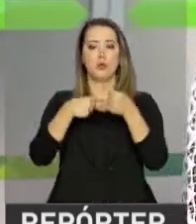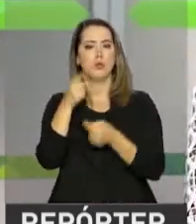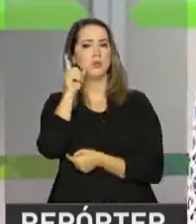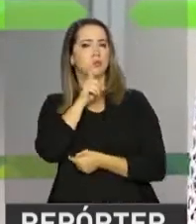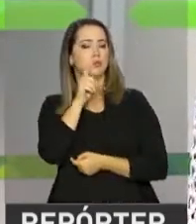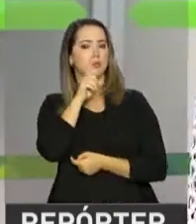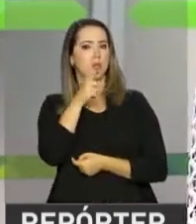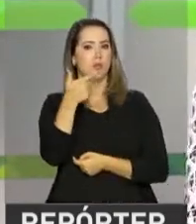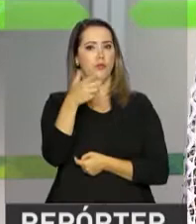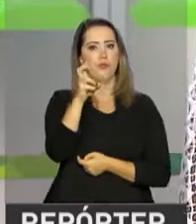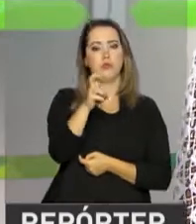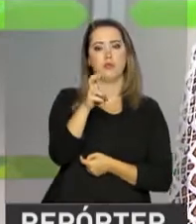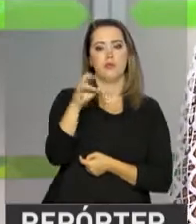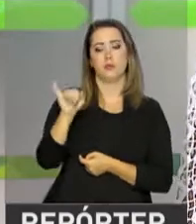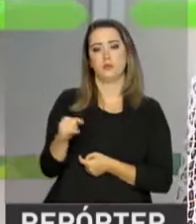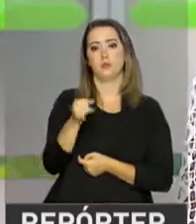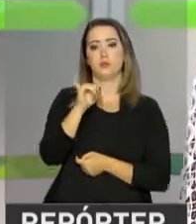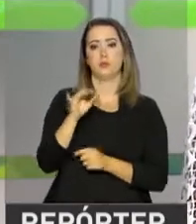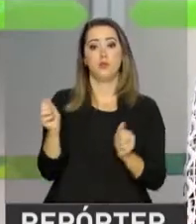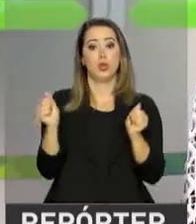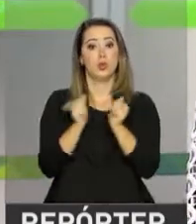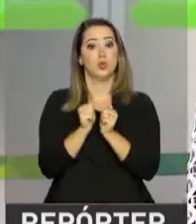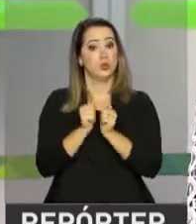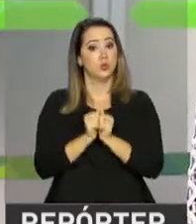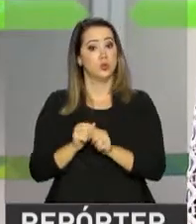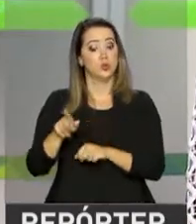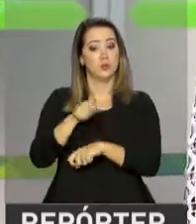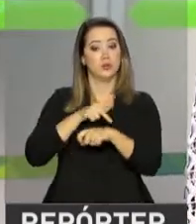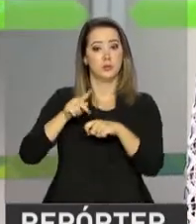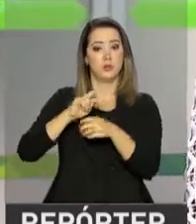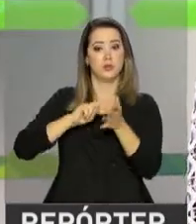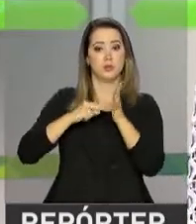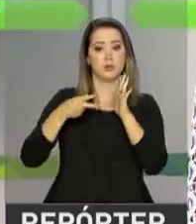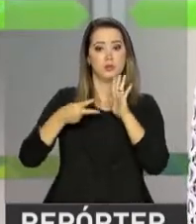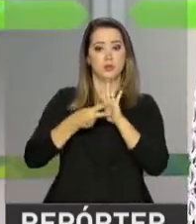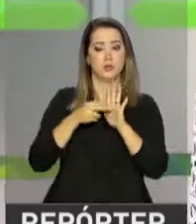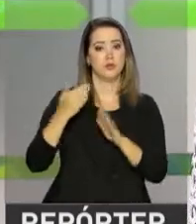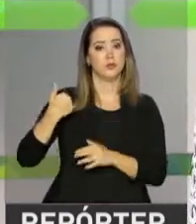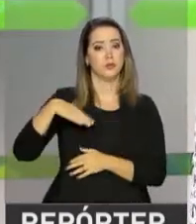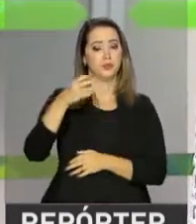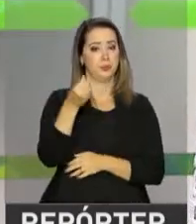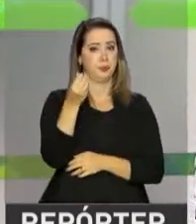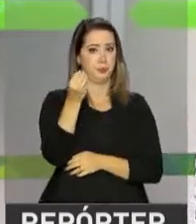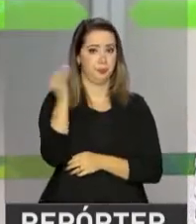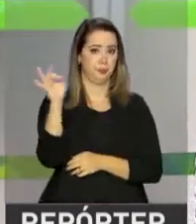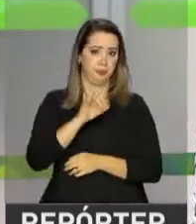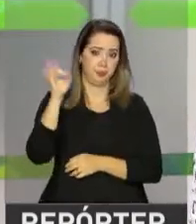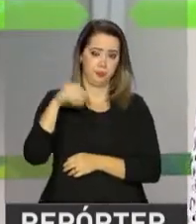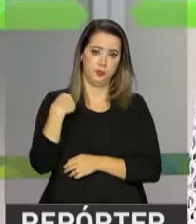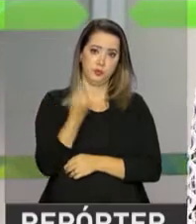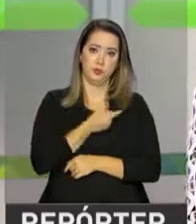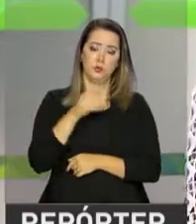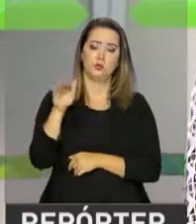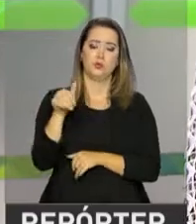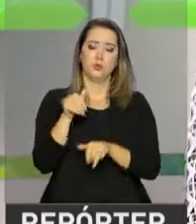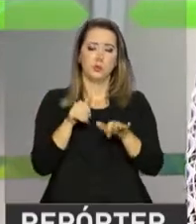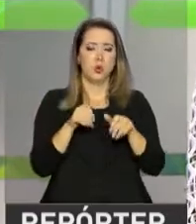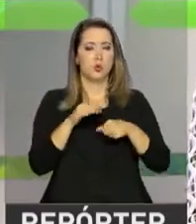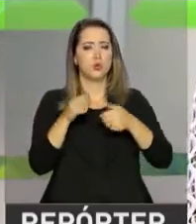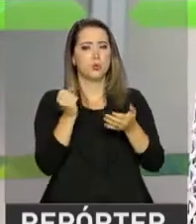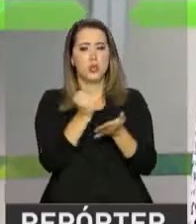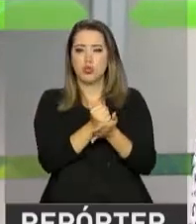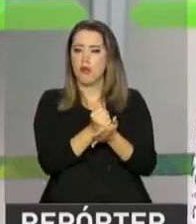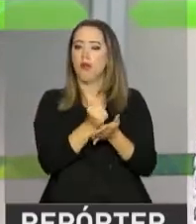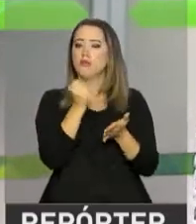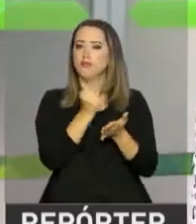em 25 de janeiro. Juntos, esses países foram responsáveis por mais de 60% da demanda de vistos de turismo para o